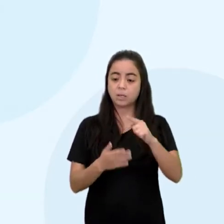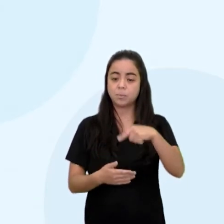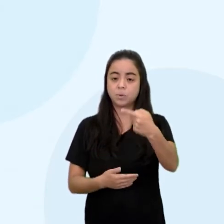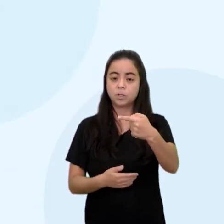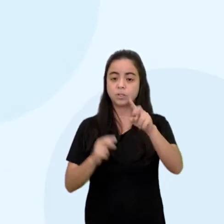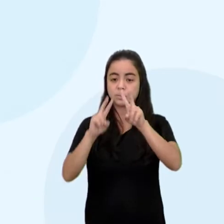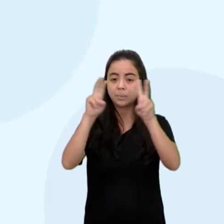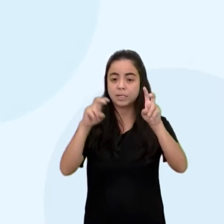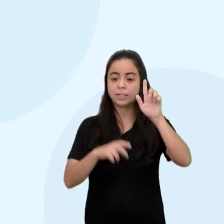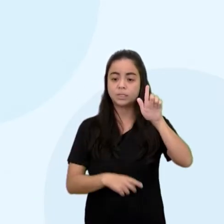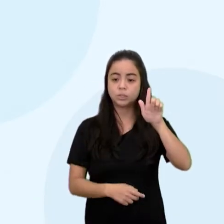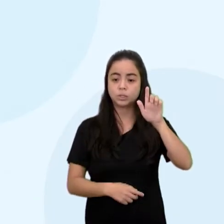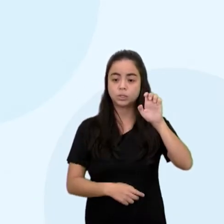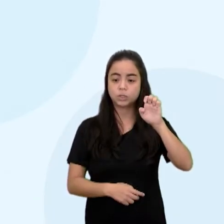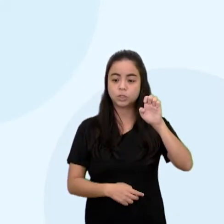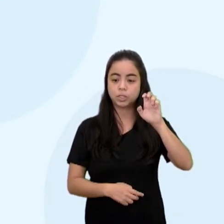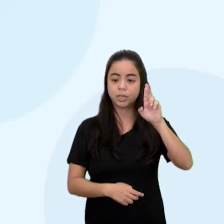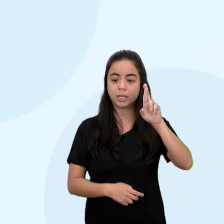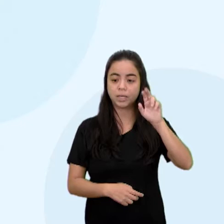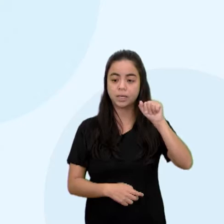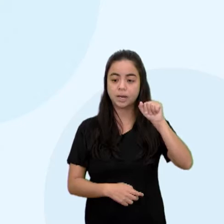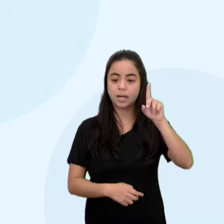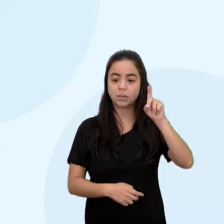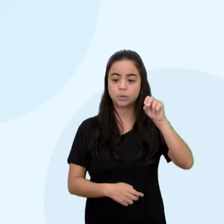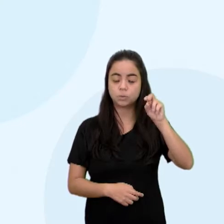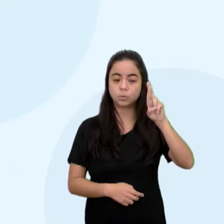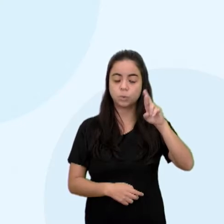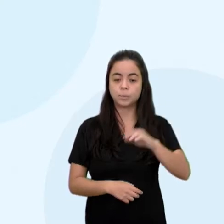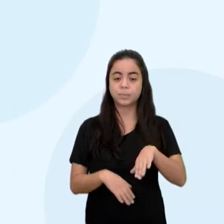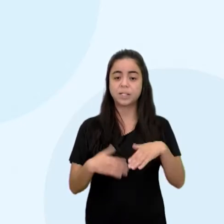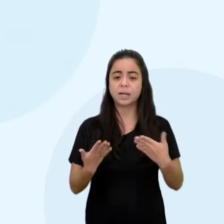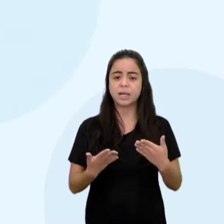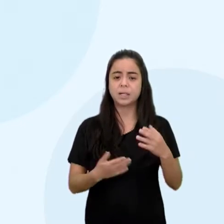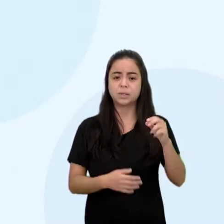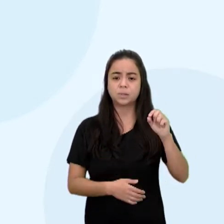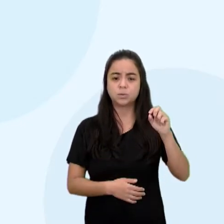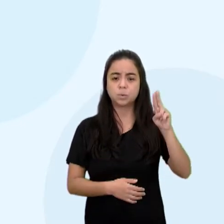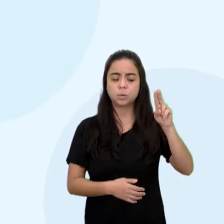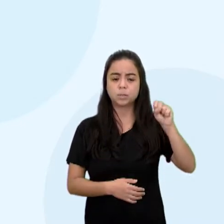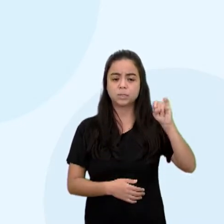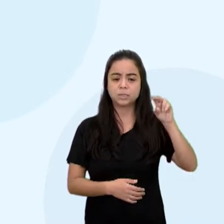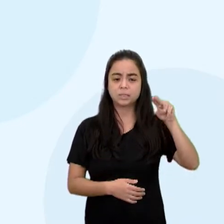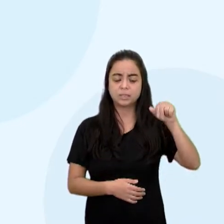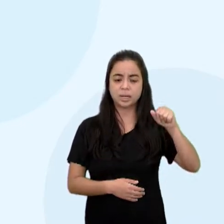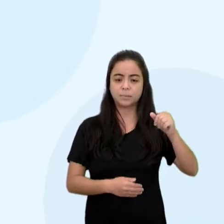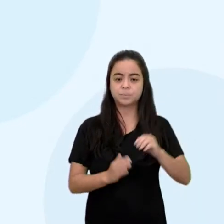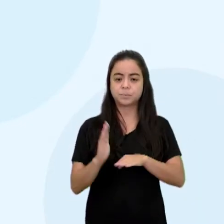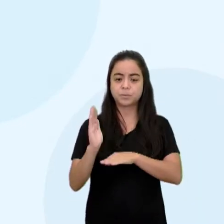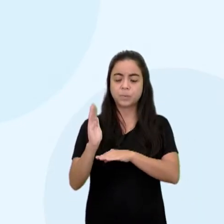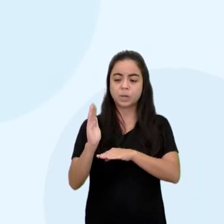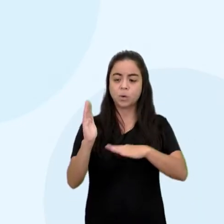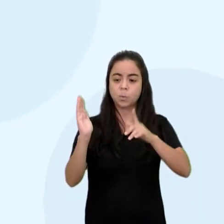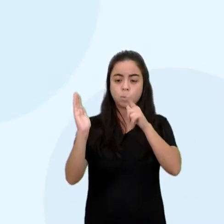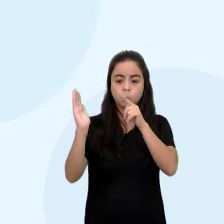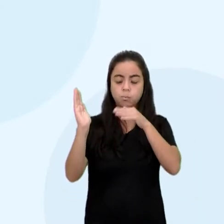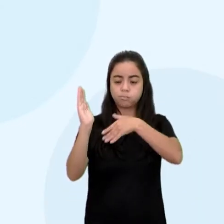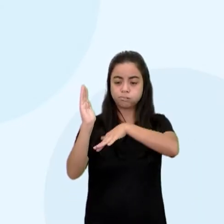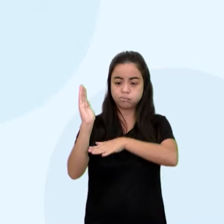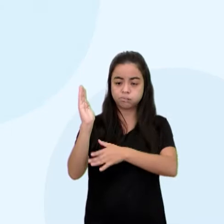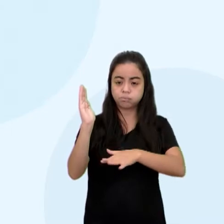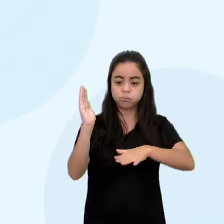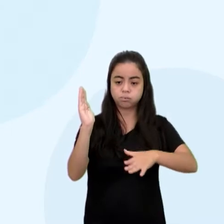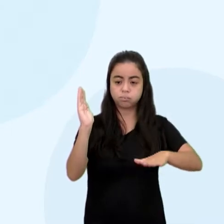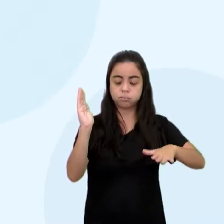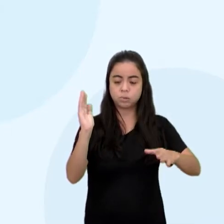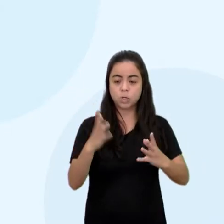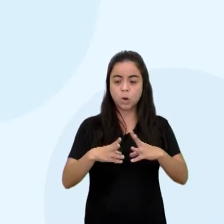ó. Uma usina geotérmica. Veja, os reservatórios de águas subterrâneas, então dentro do nosso